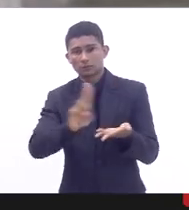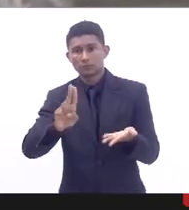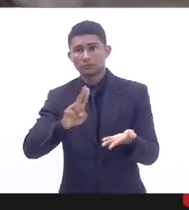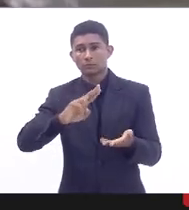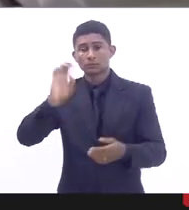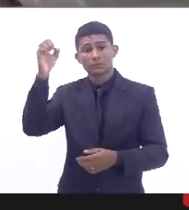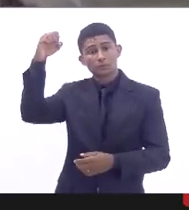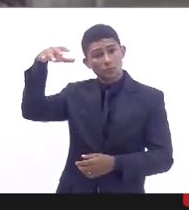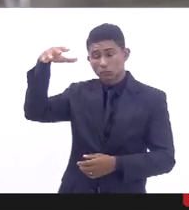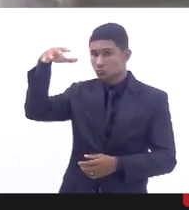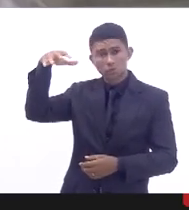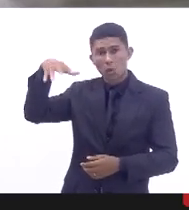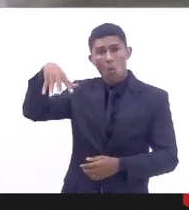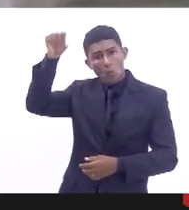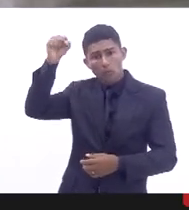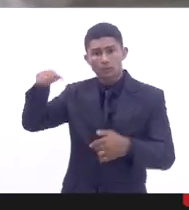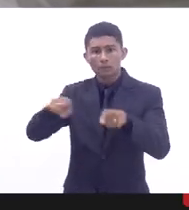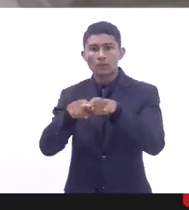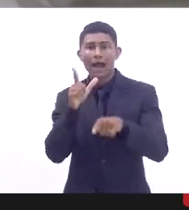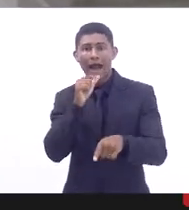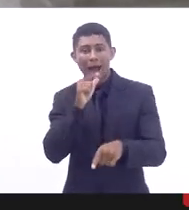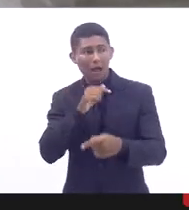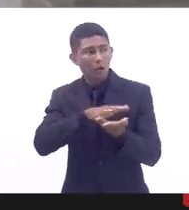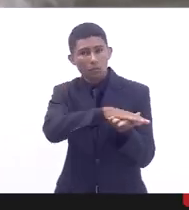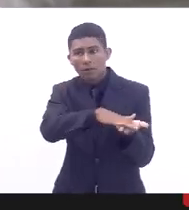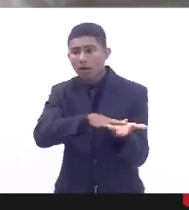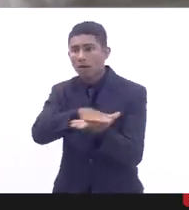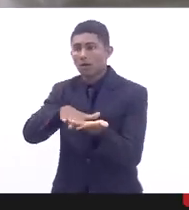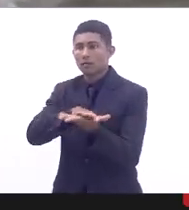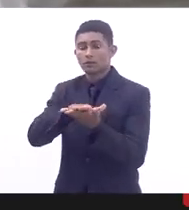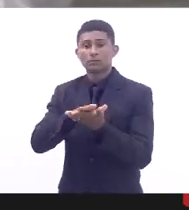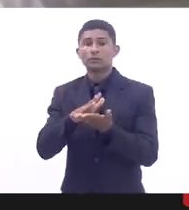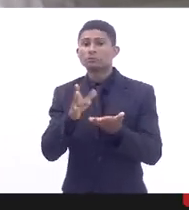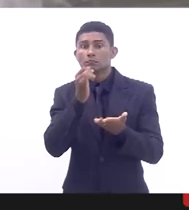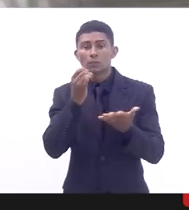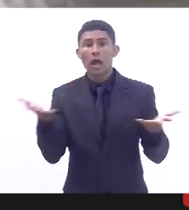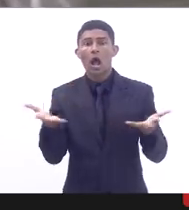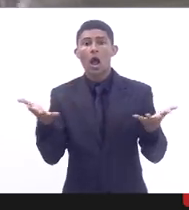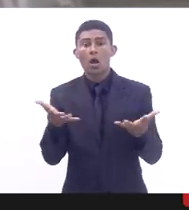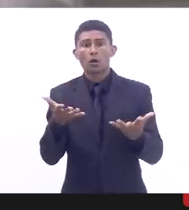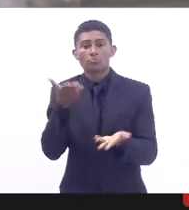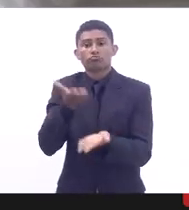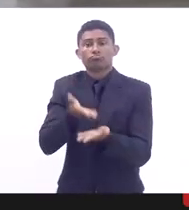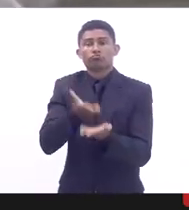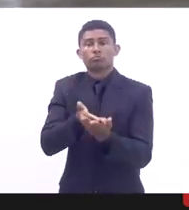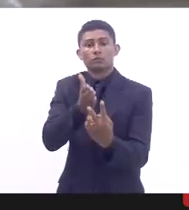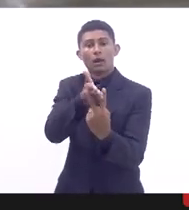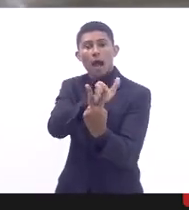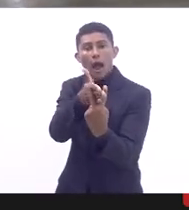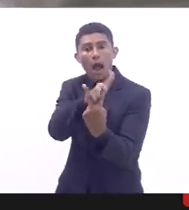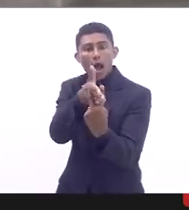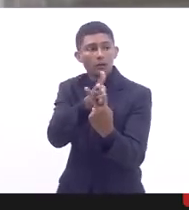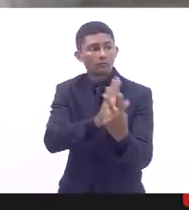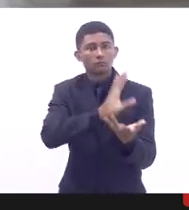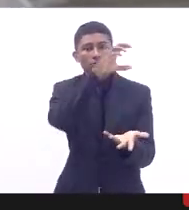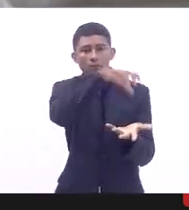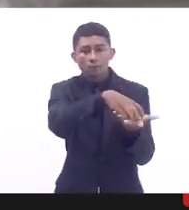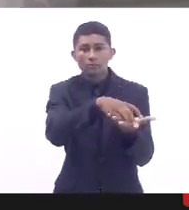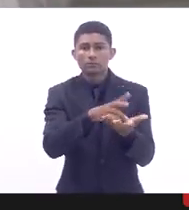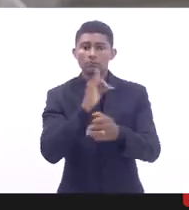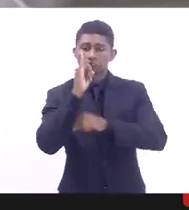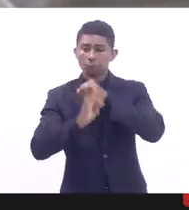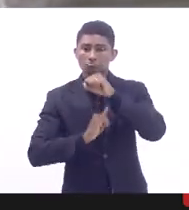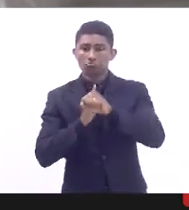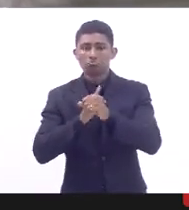sem luz e sem água e no momento em que a gente tem um ensino híbrido a universidade não tem internet então hoje a gente tem os